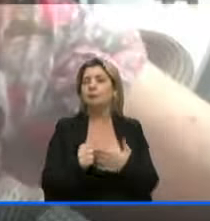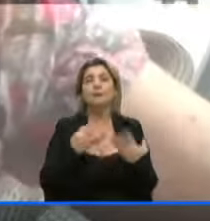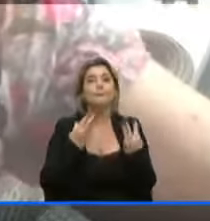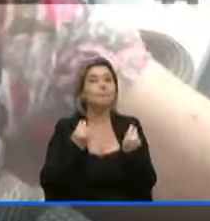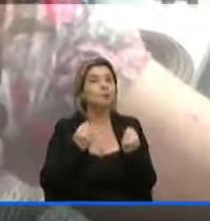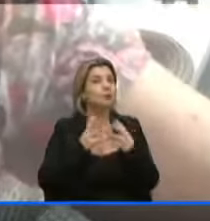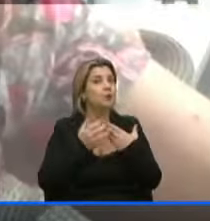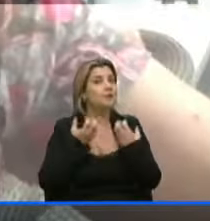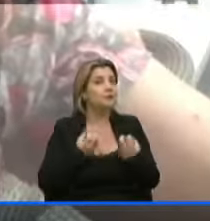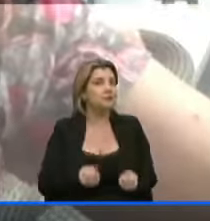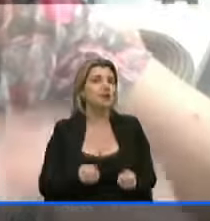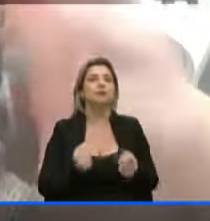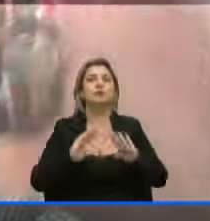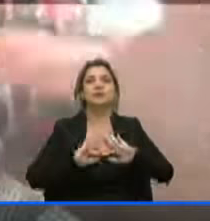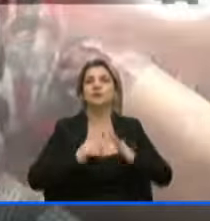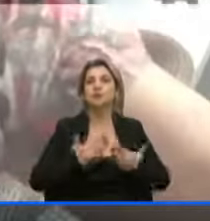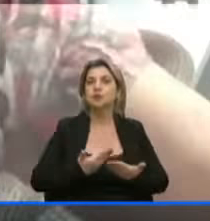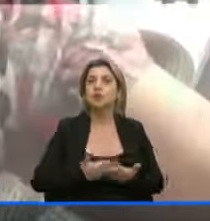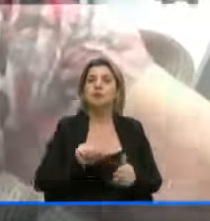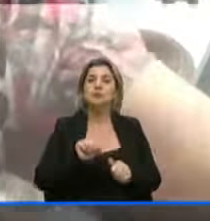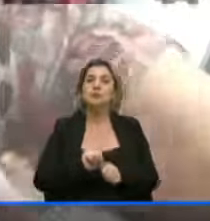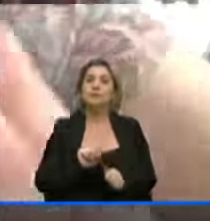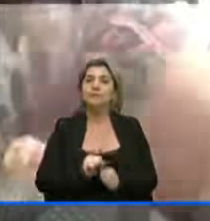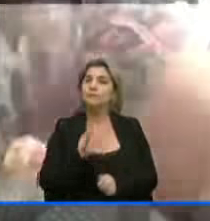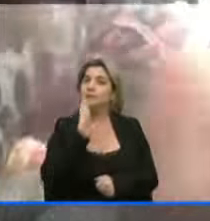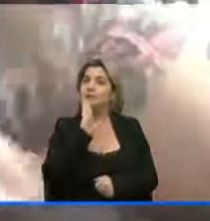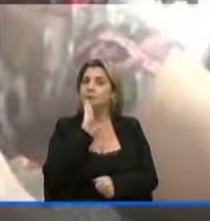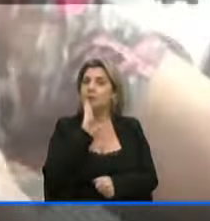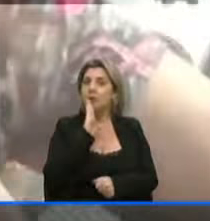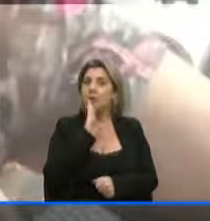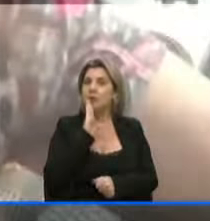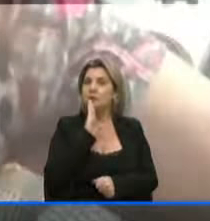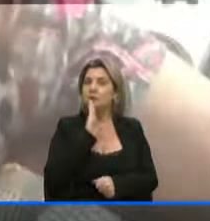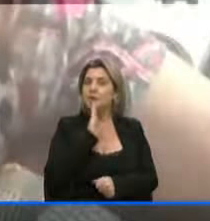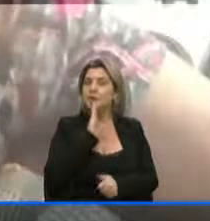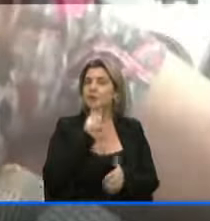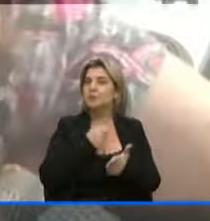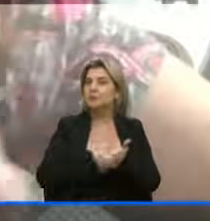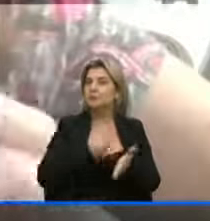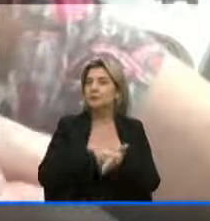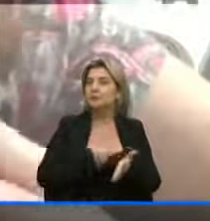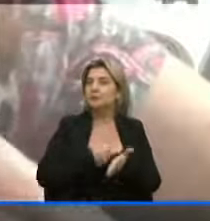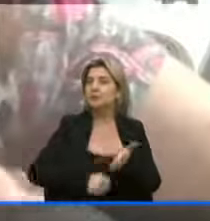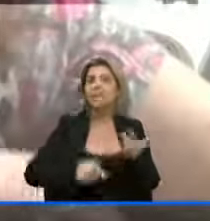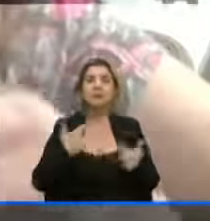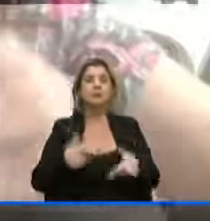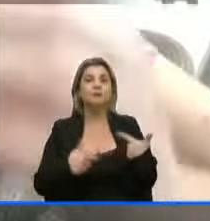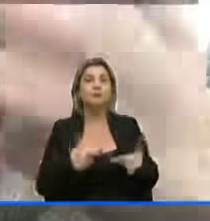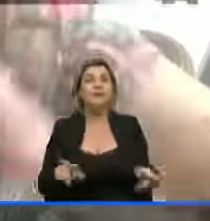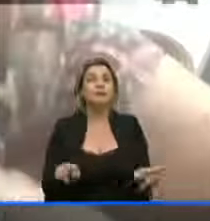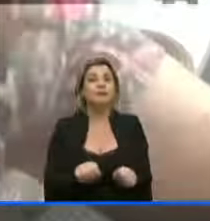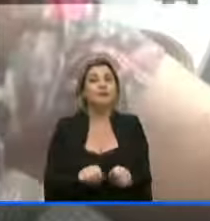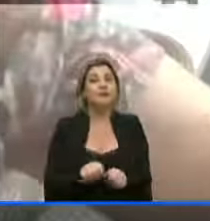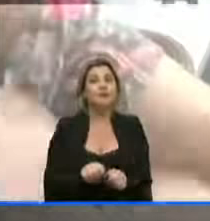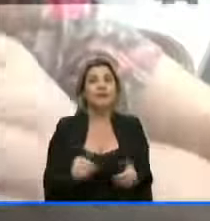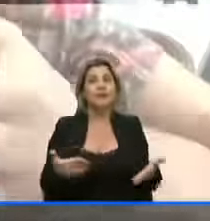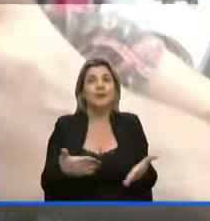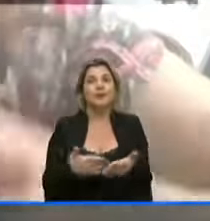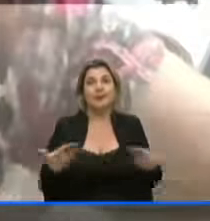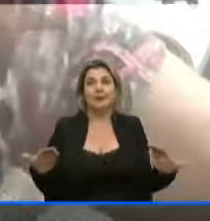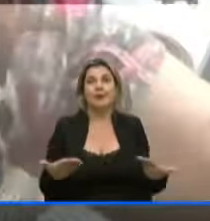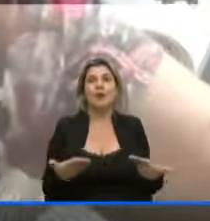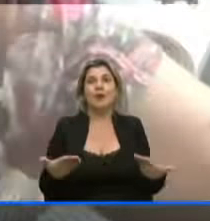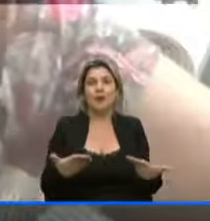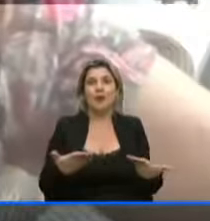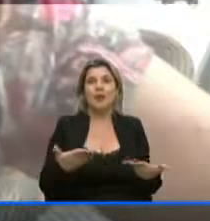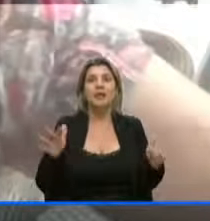escolas, ele fez um reconhecimento bem pertinente do trabalho realizado até aqui, síntese, termina